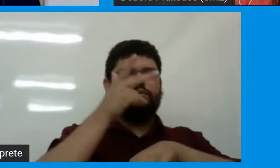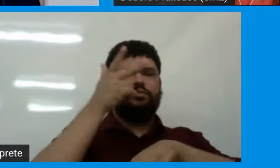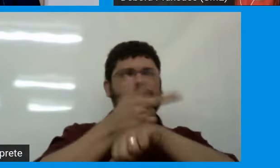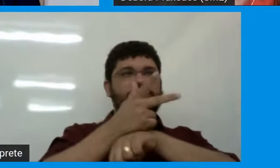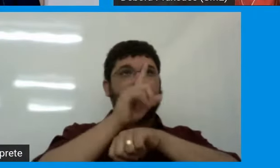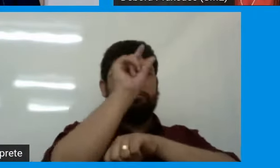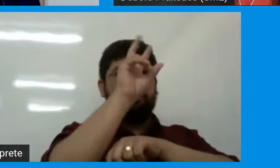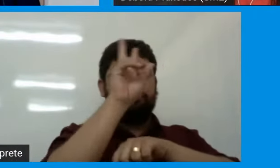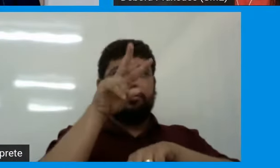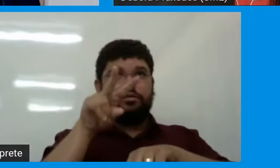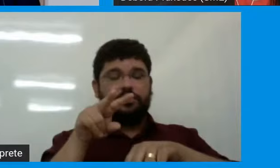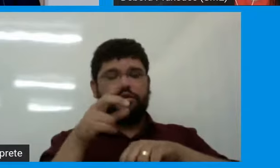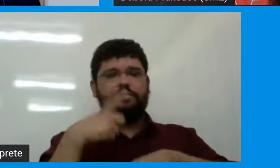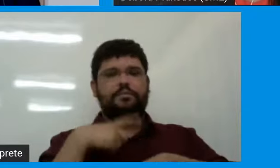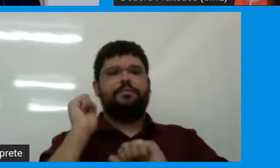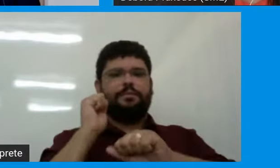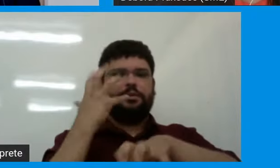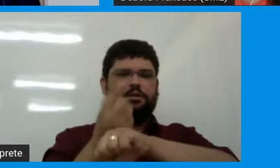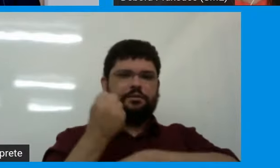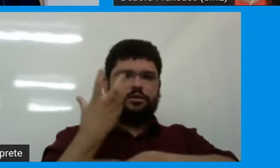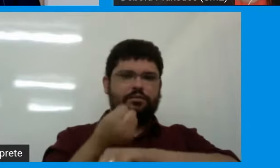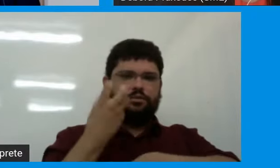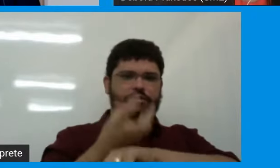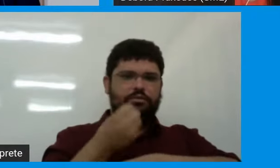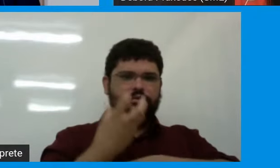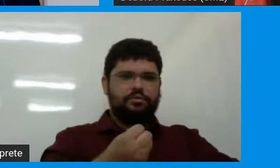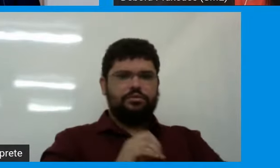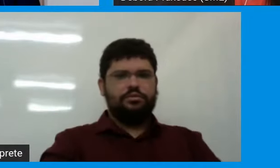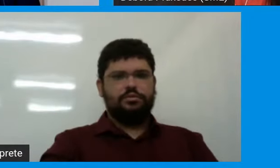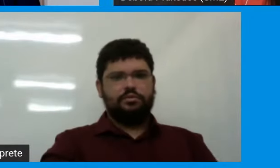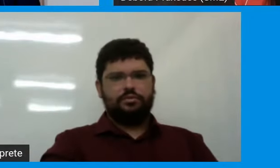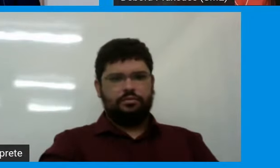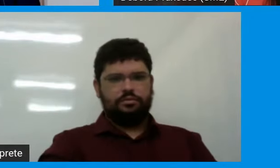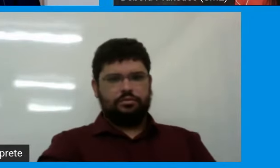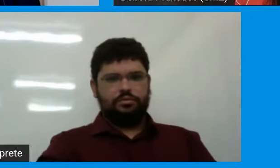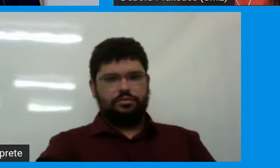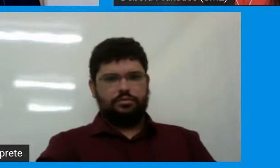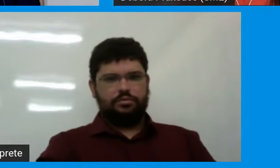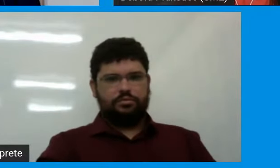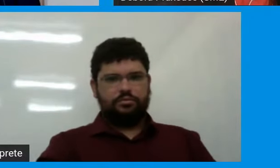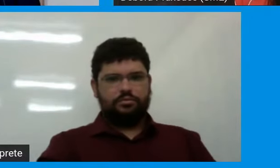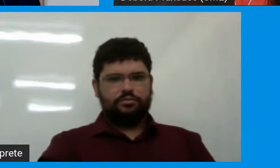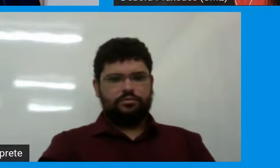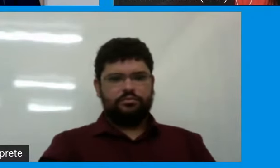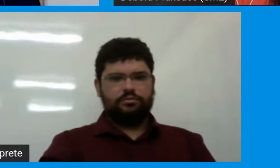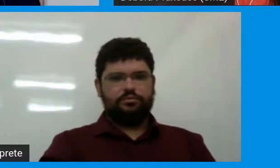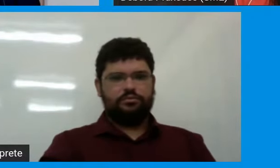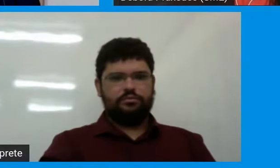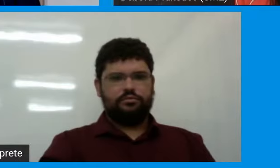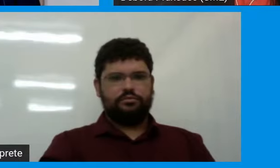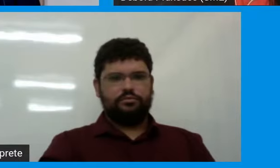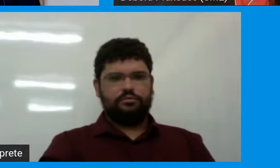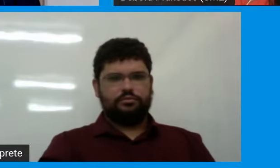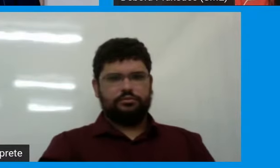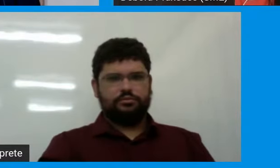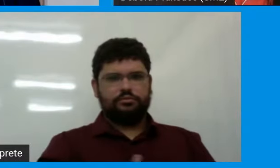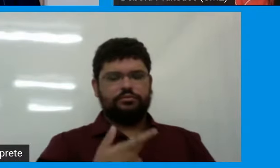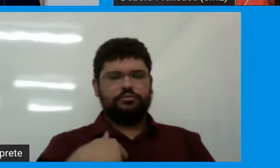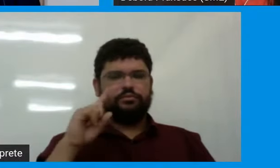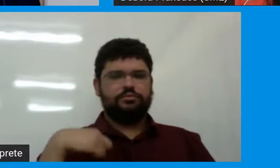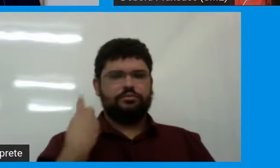na descrição tem todos os links de acesso ao material, né? E a gente entende, sim,